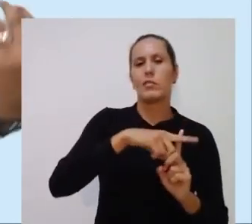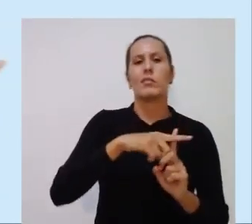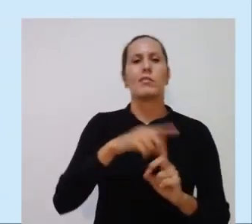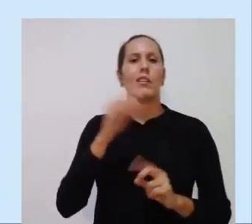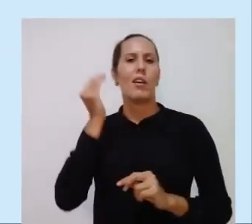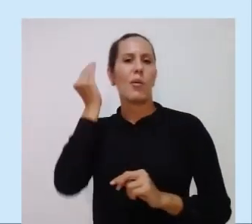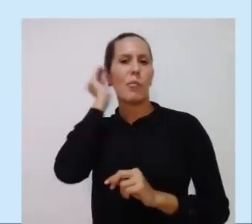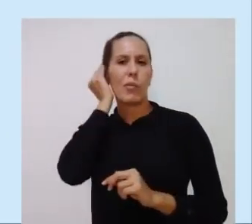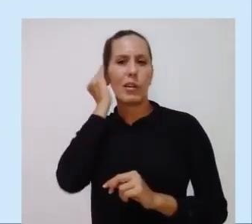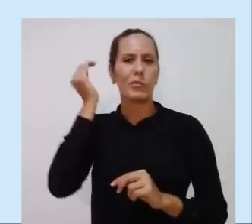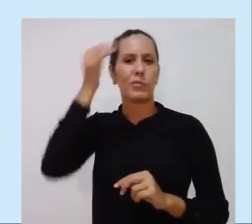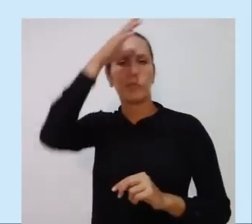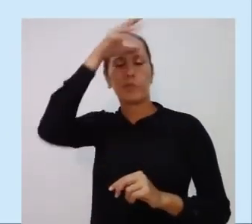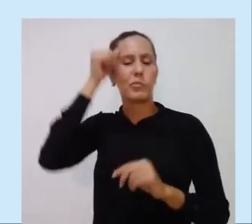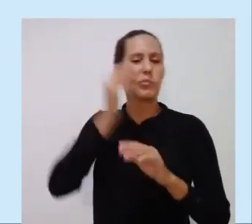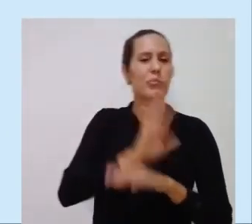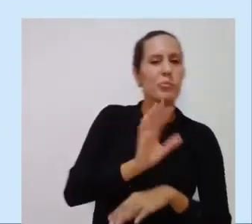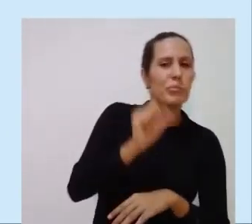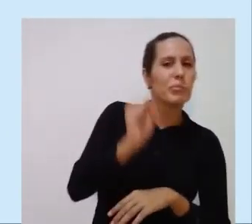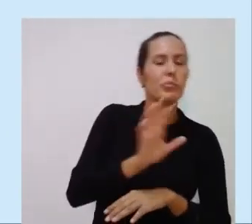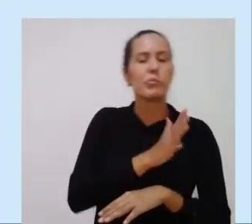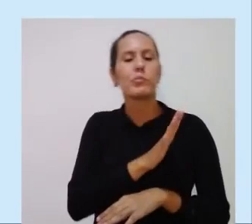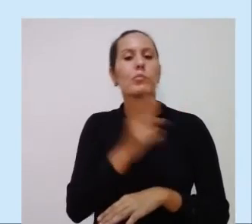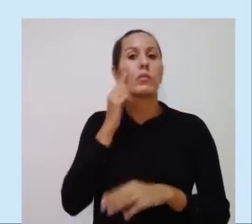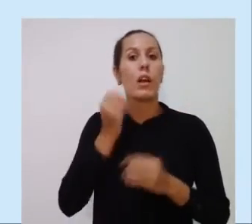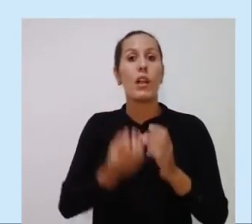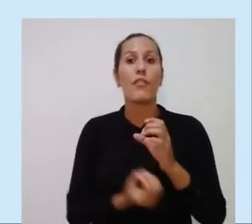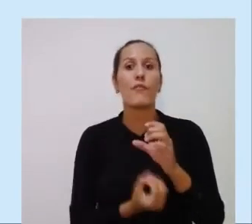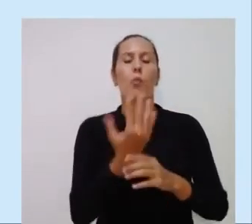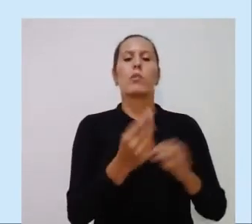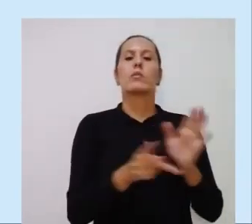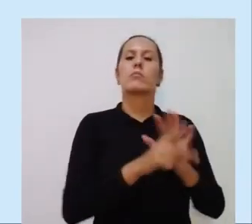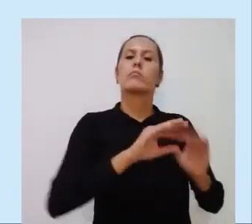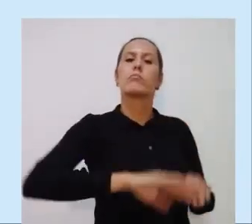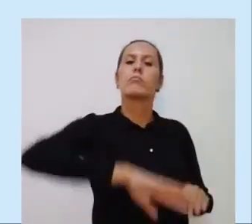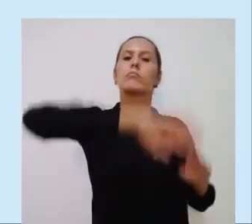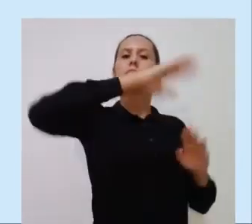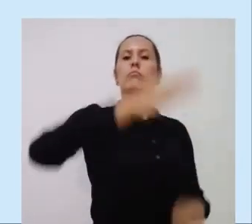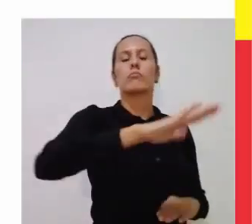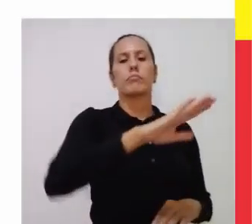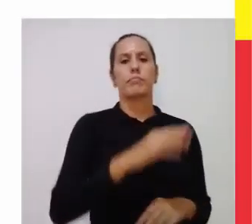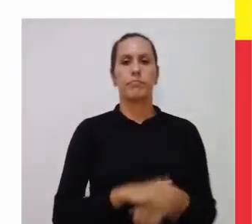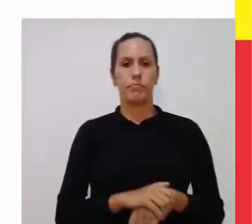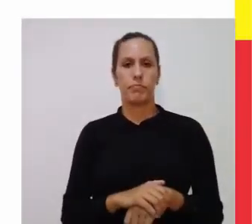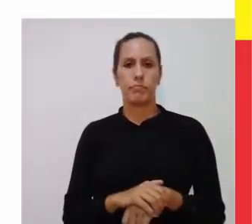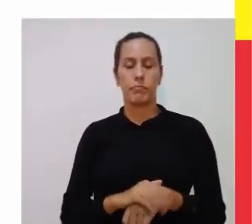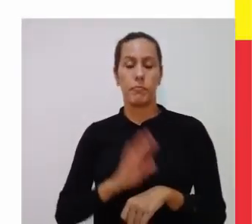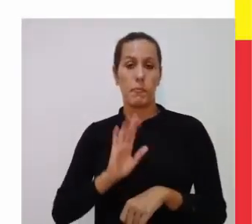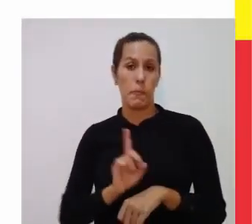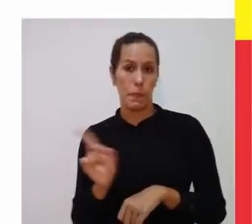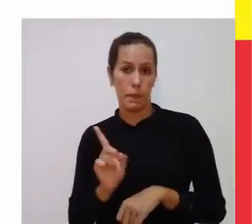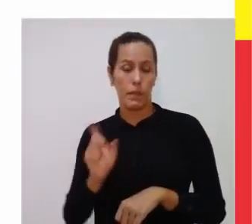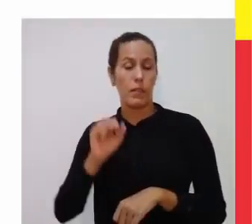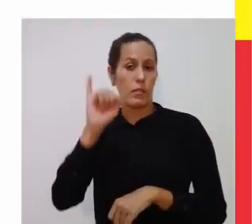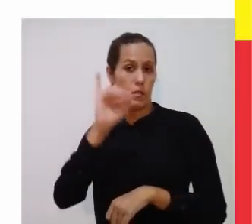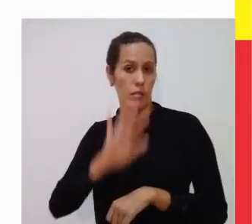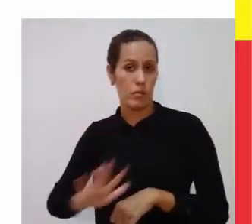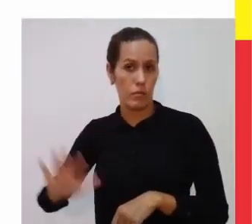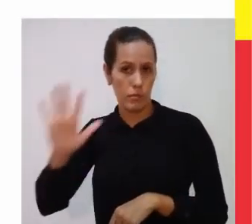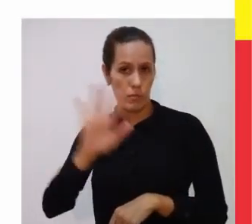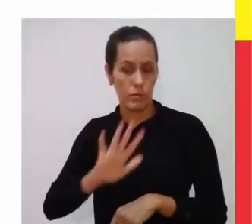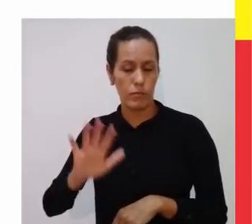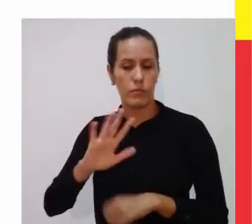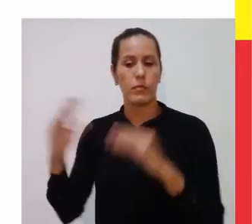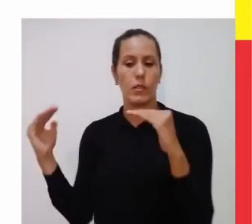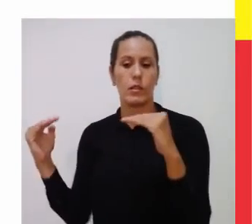área central do Brasil, ela é uma área de formação de planalto, ok? A próxima imagem que vocês estão observando agora